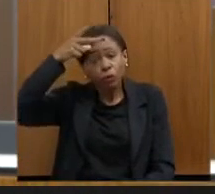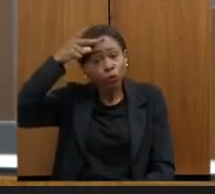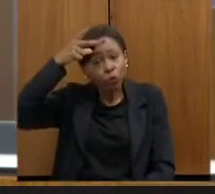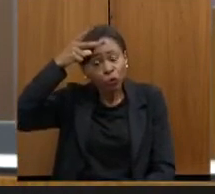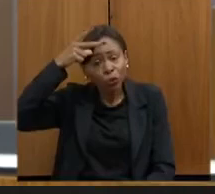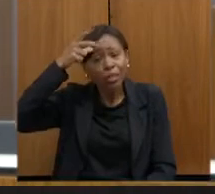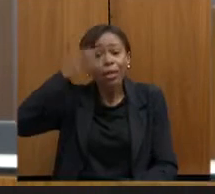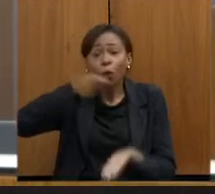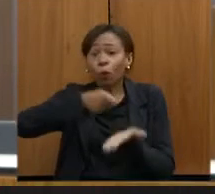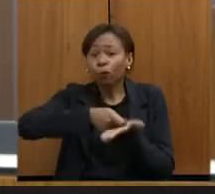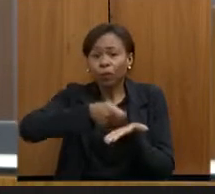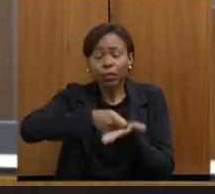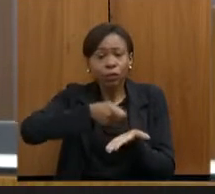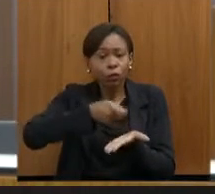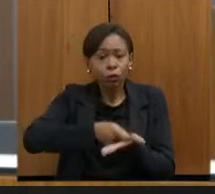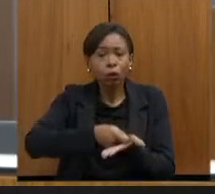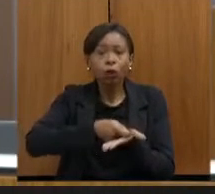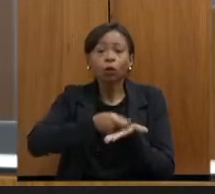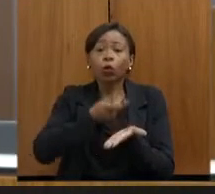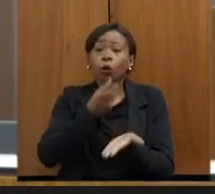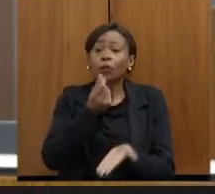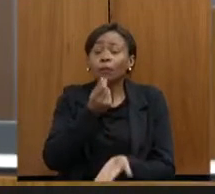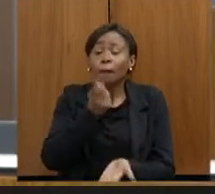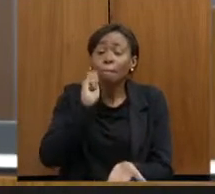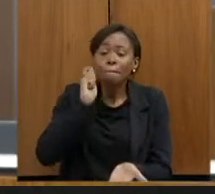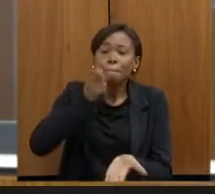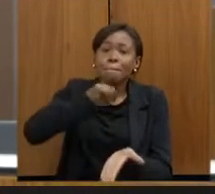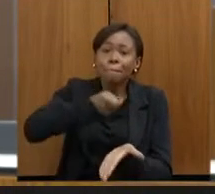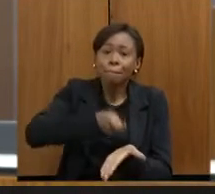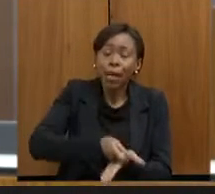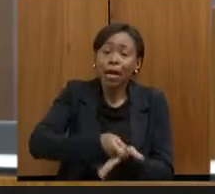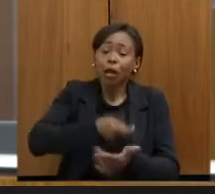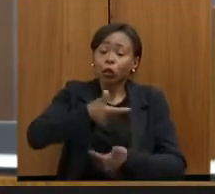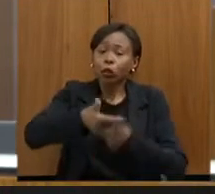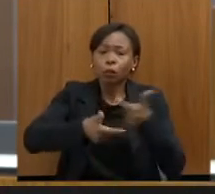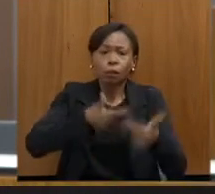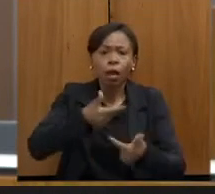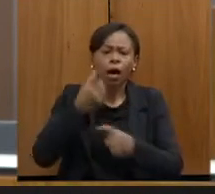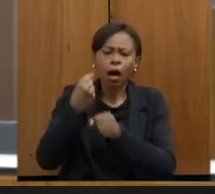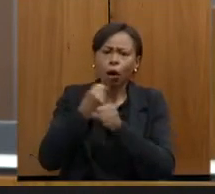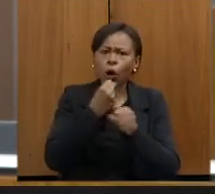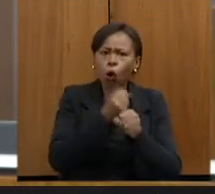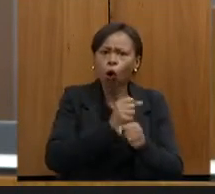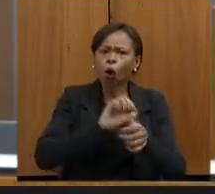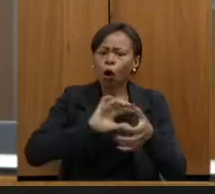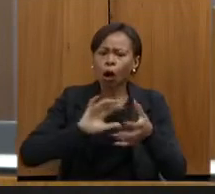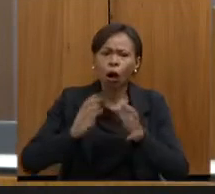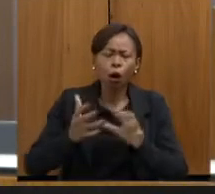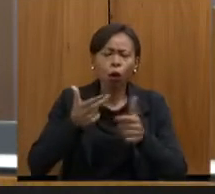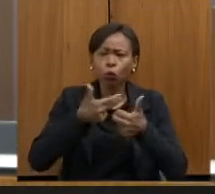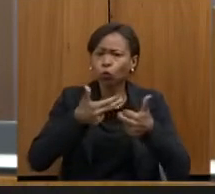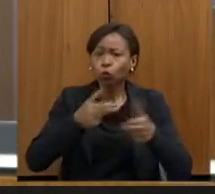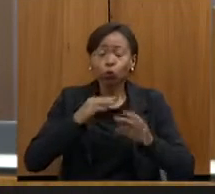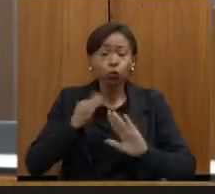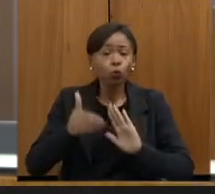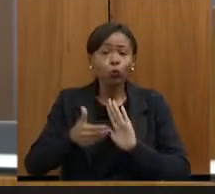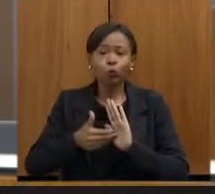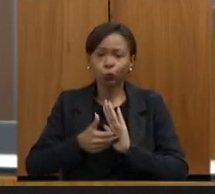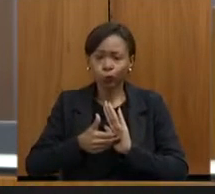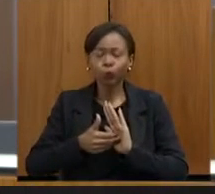dever de bancar todo o trabalho, inclusive infraestrutura. Então, imagine o seguinte,